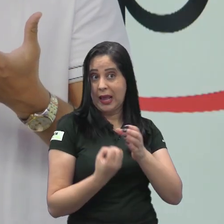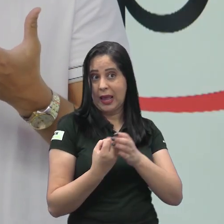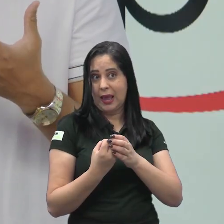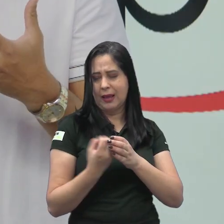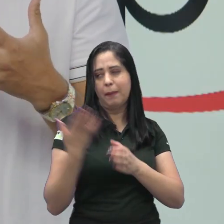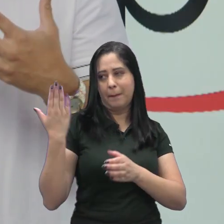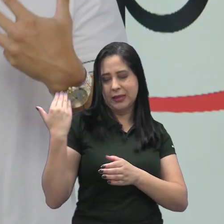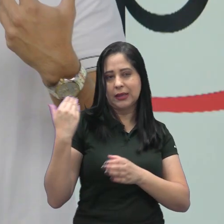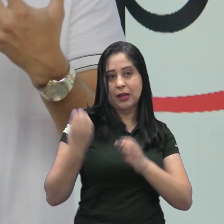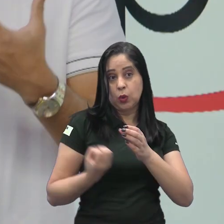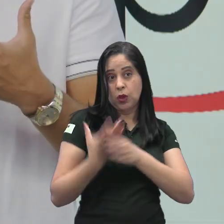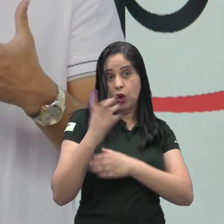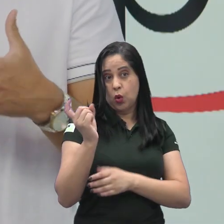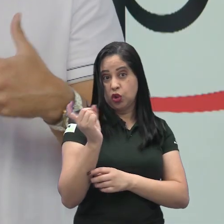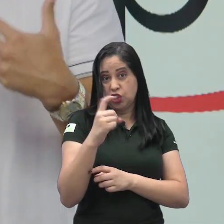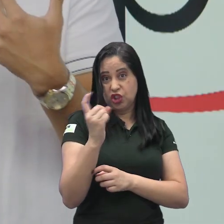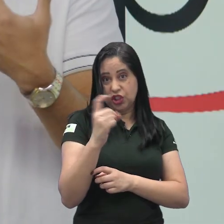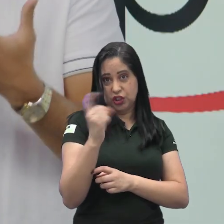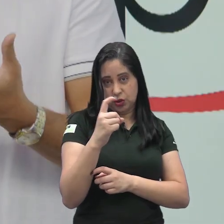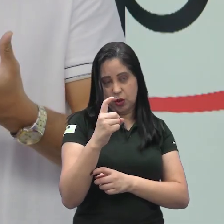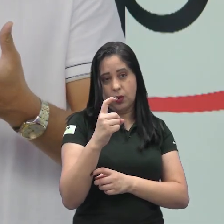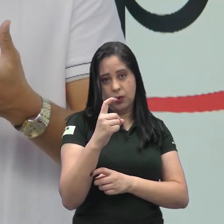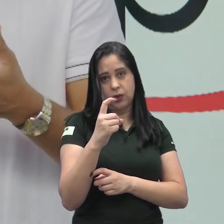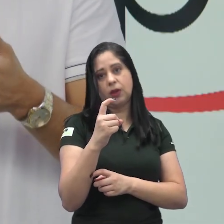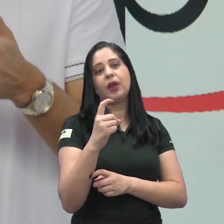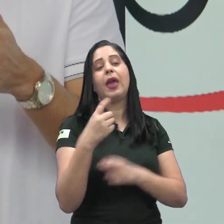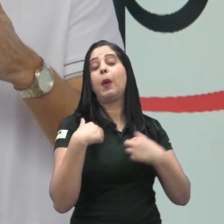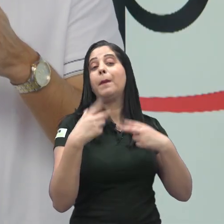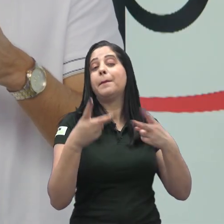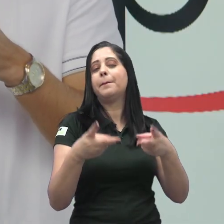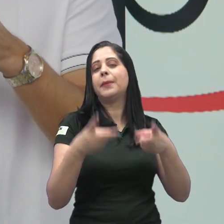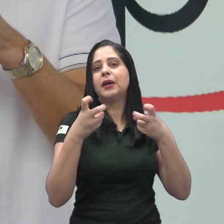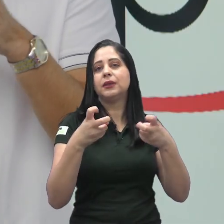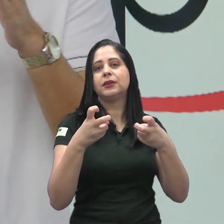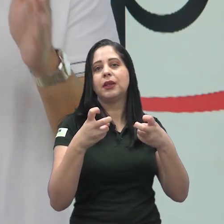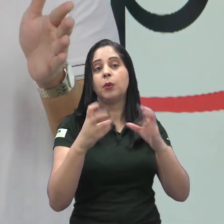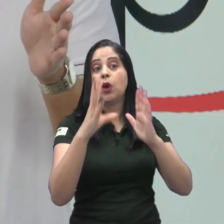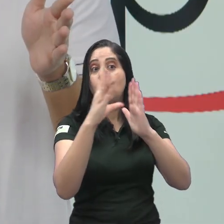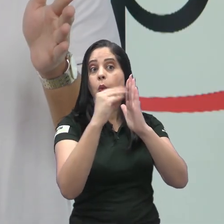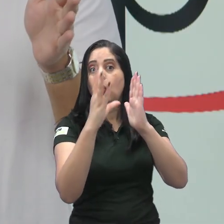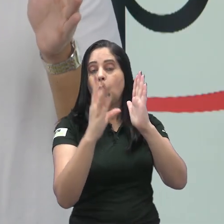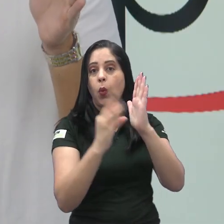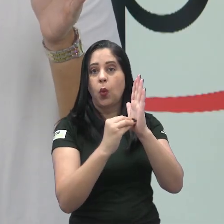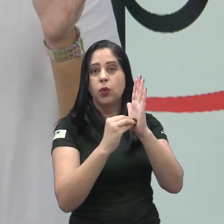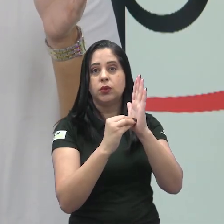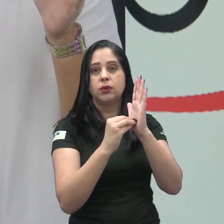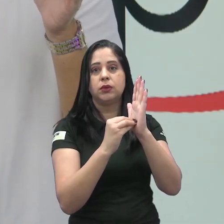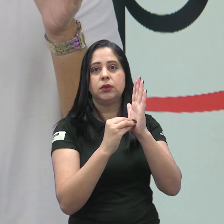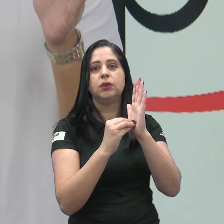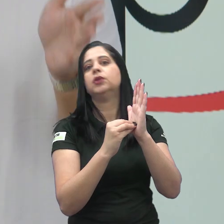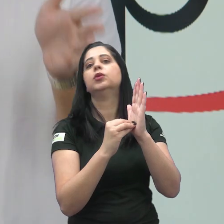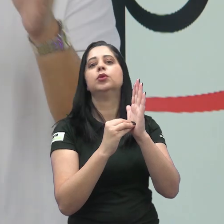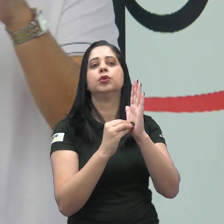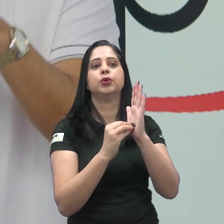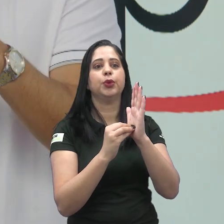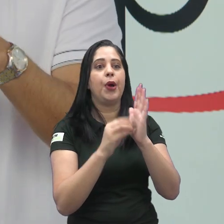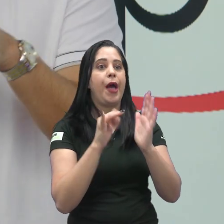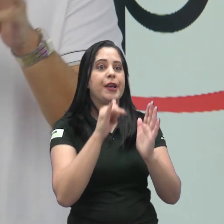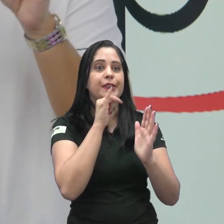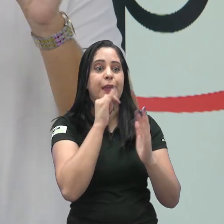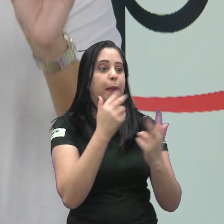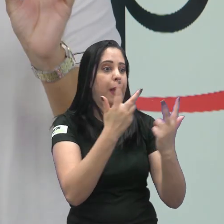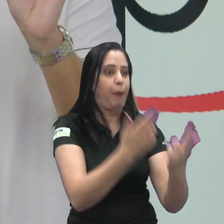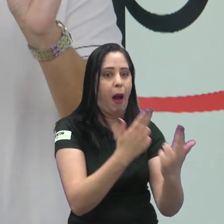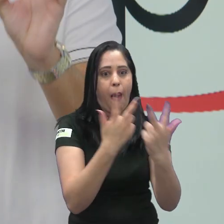TikTok e as trends ficaram muito fortes, eu percebo que os conteúdos é muito Ctrl-C, Ctrl-V.